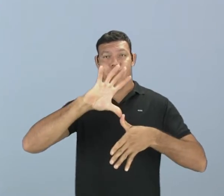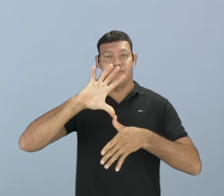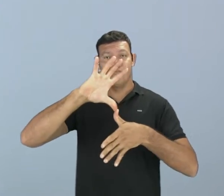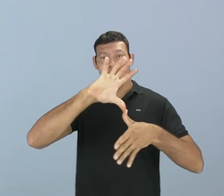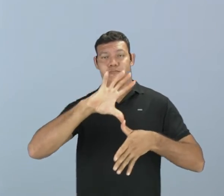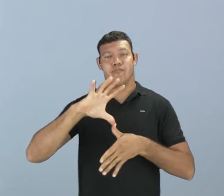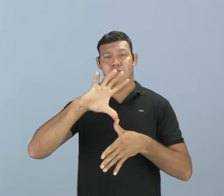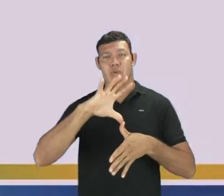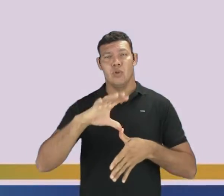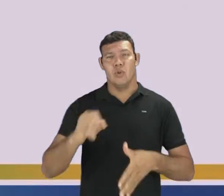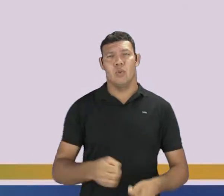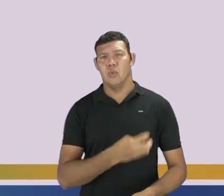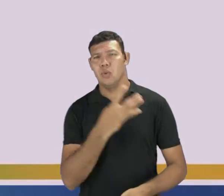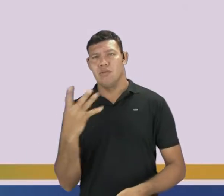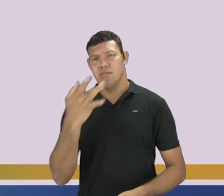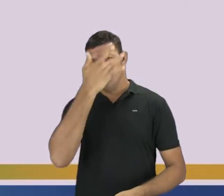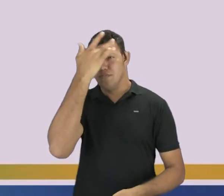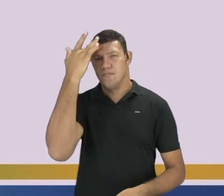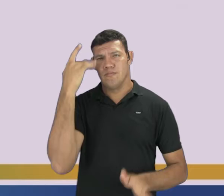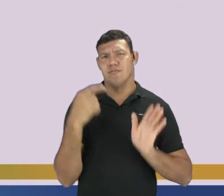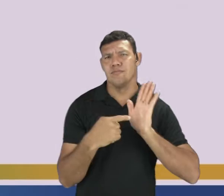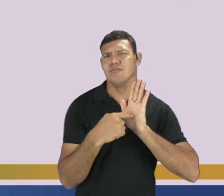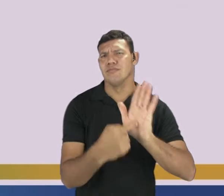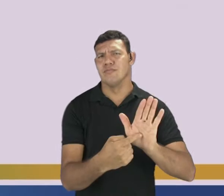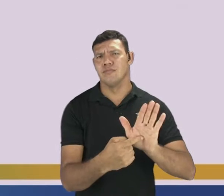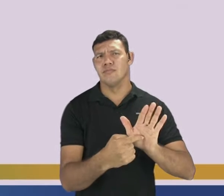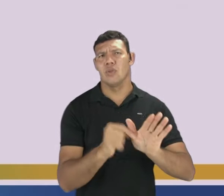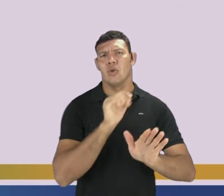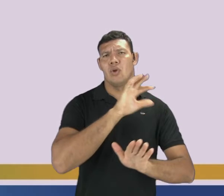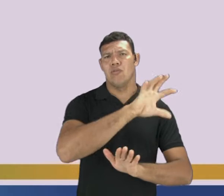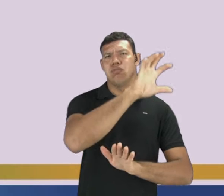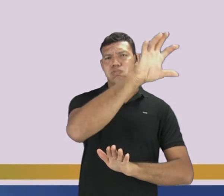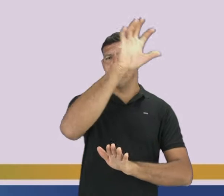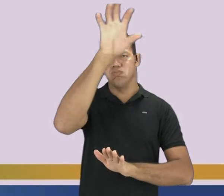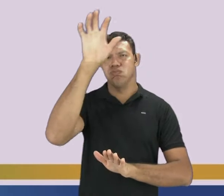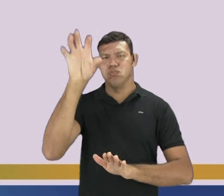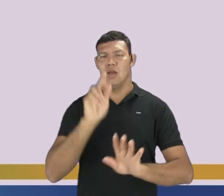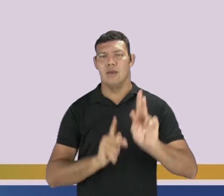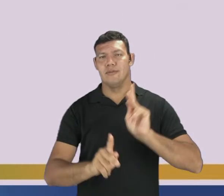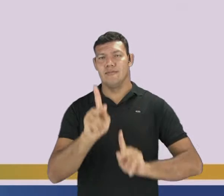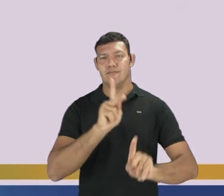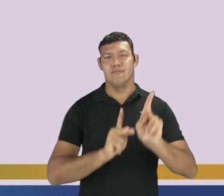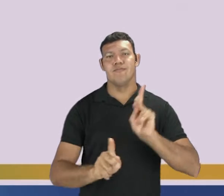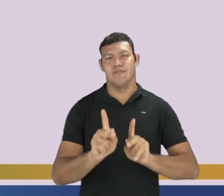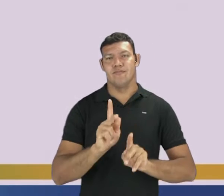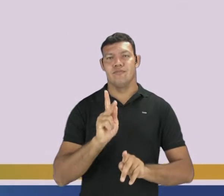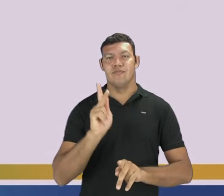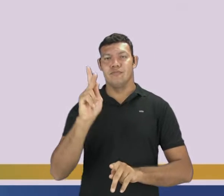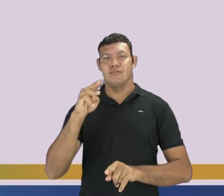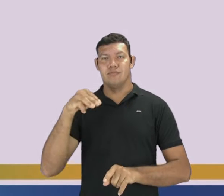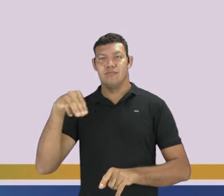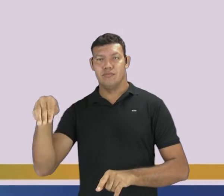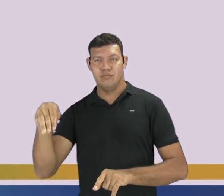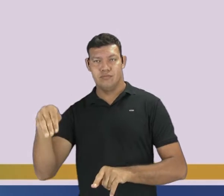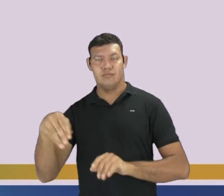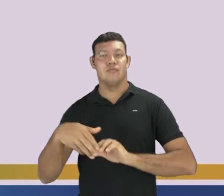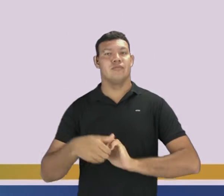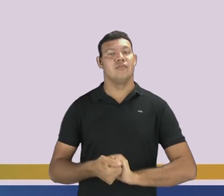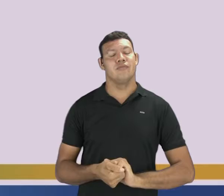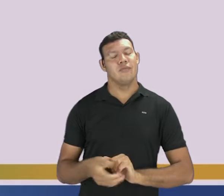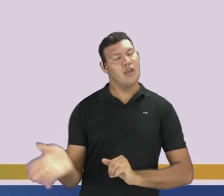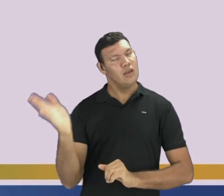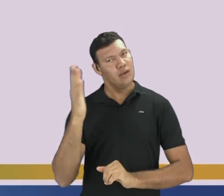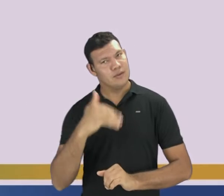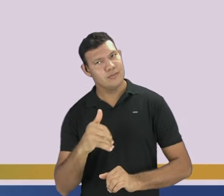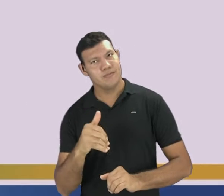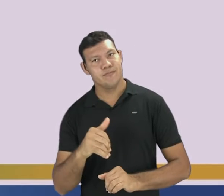densidade demográfica, ele está mostrando como é que está distribuída a população brasileira por quilômetro quadrado. Então, vamos lá.